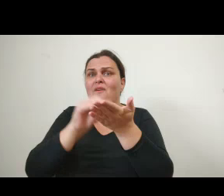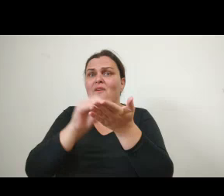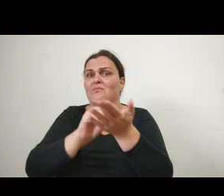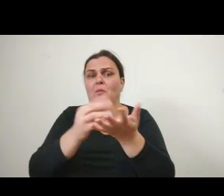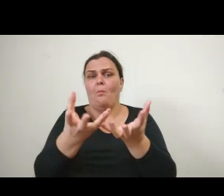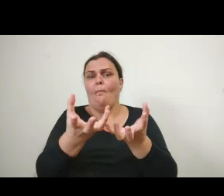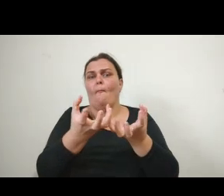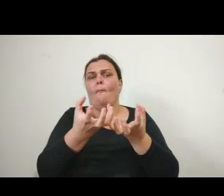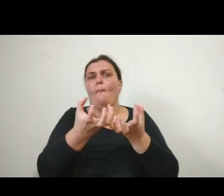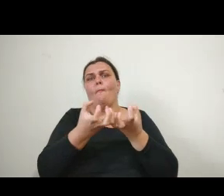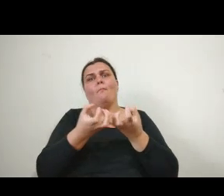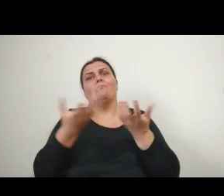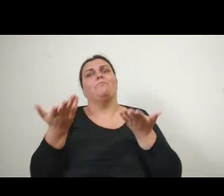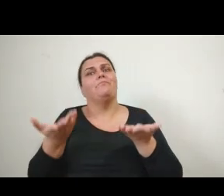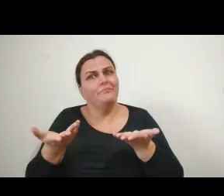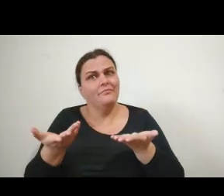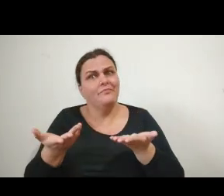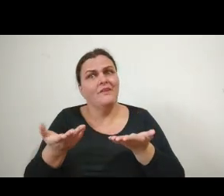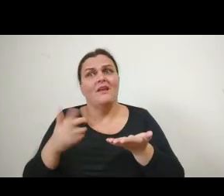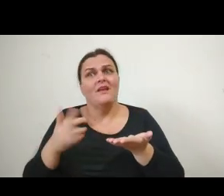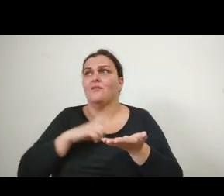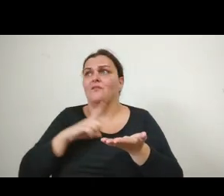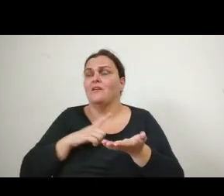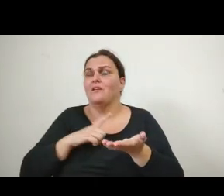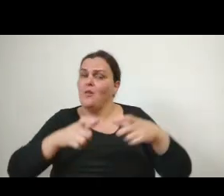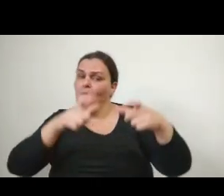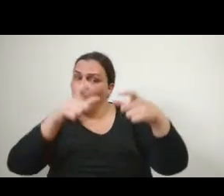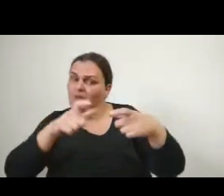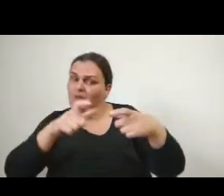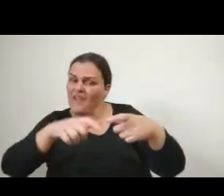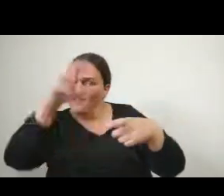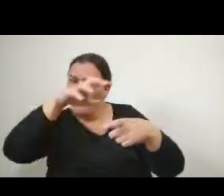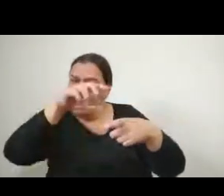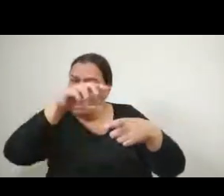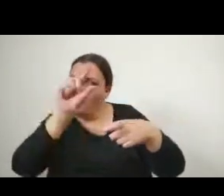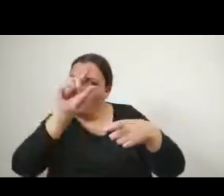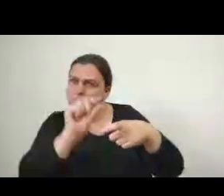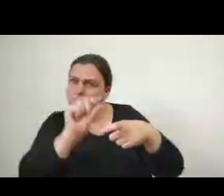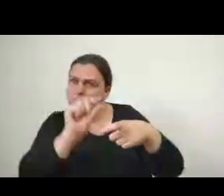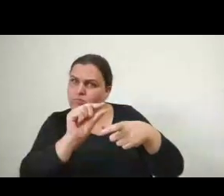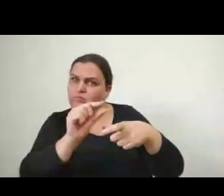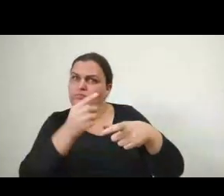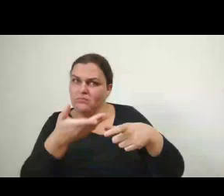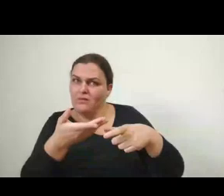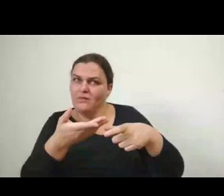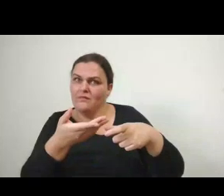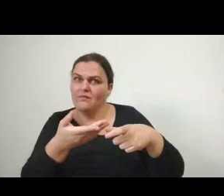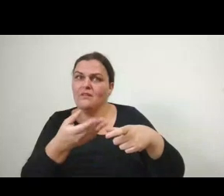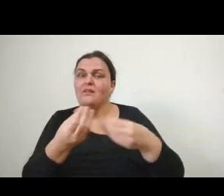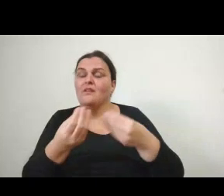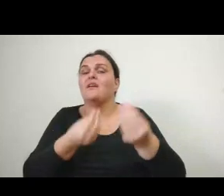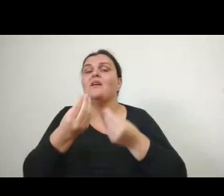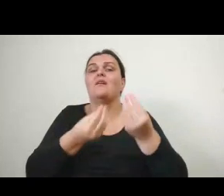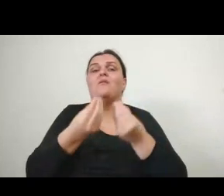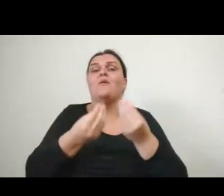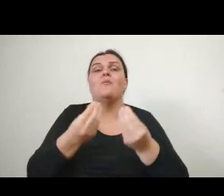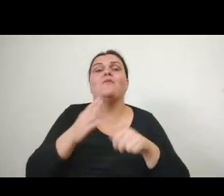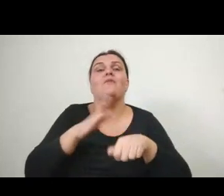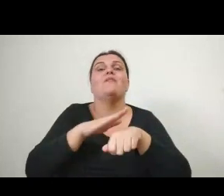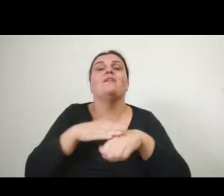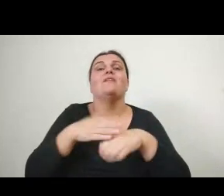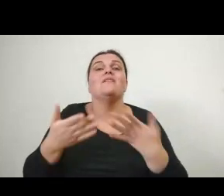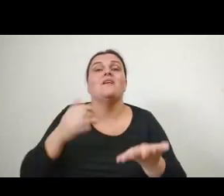né, ter uma menor quantidade de chuvas, né, menor quantidade de precipitação pluviométrica. E no Brasil,